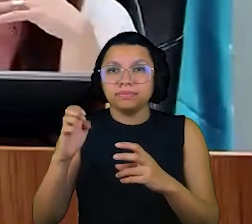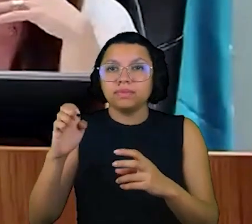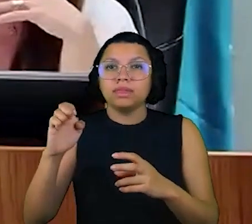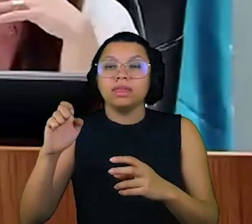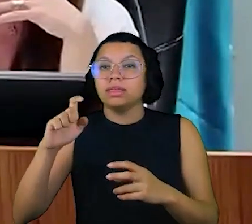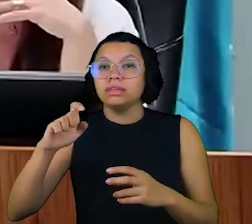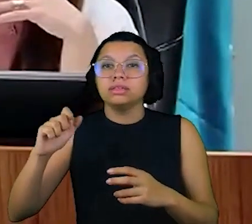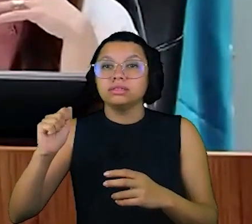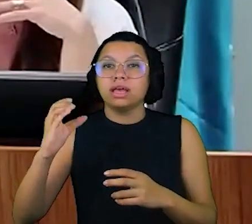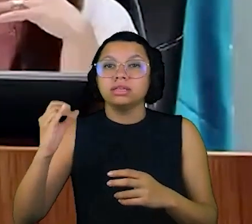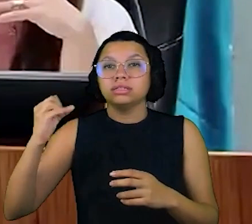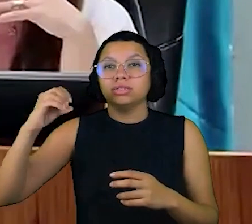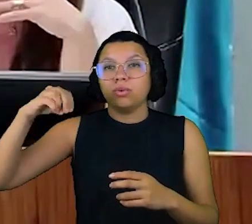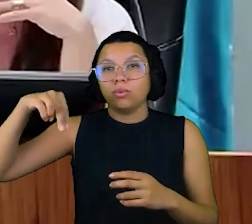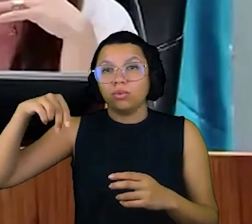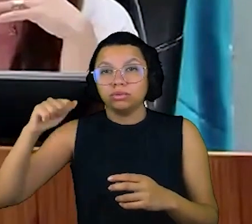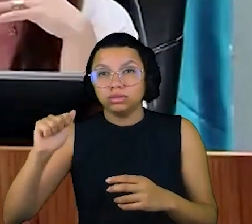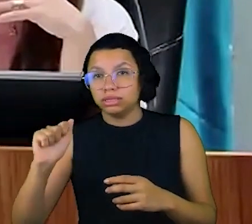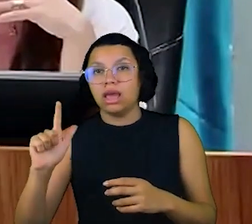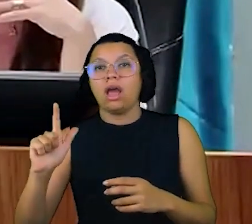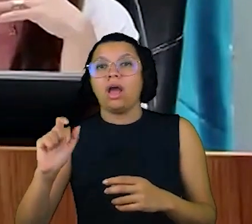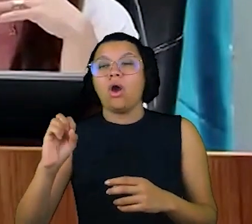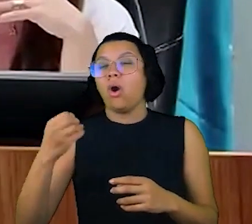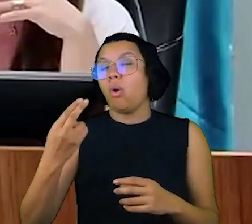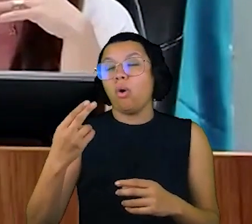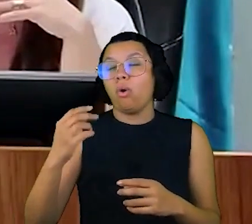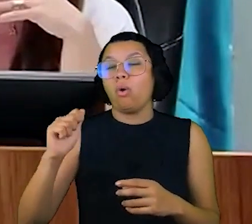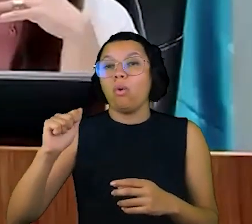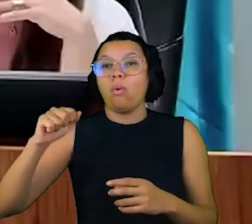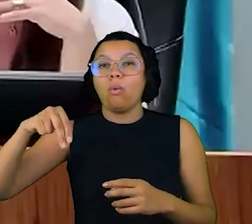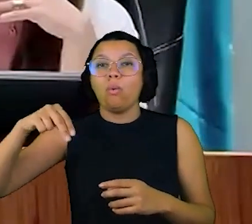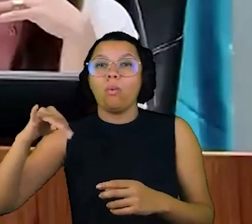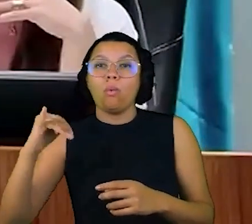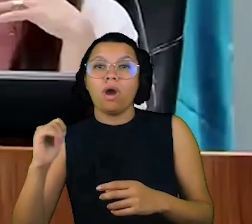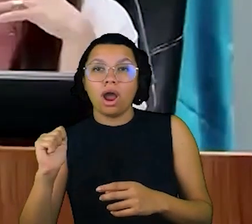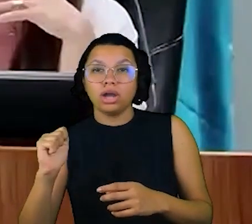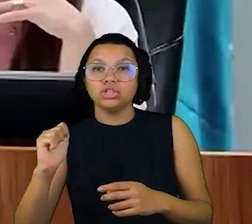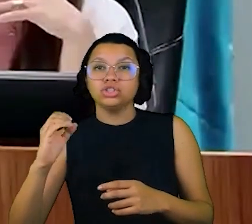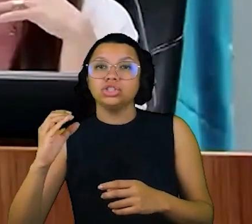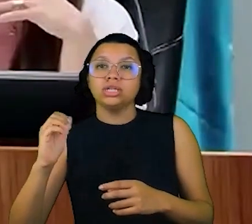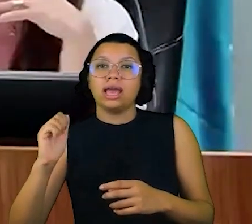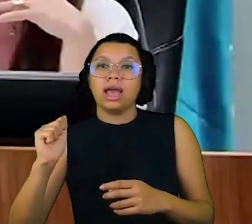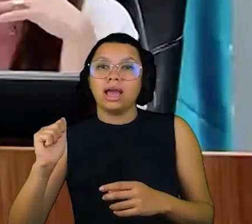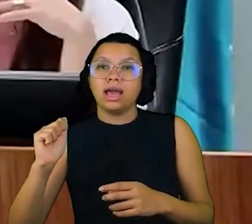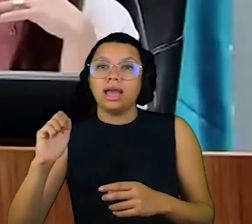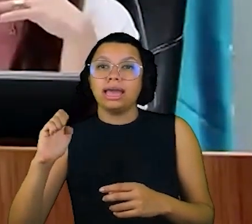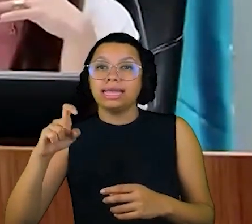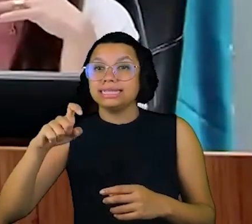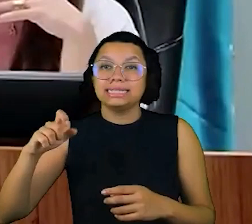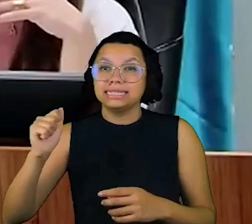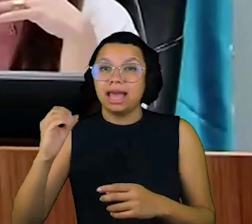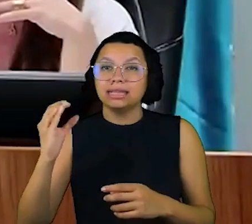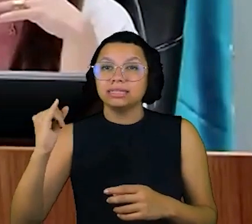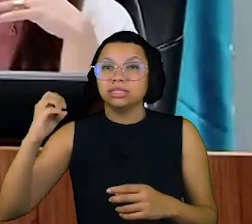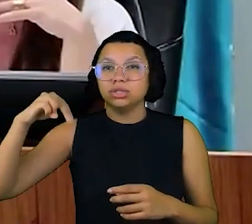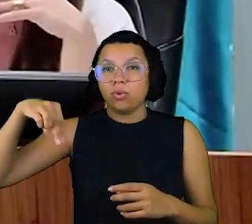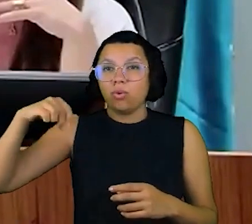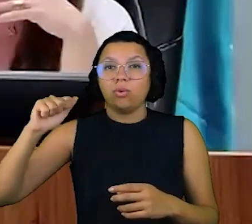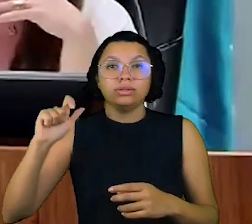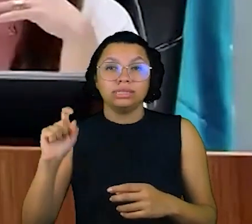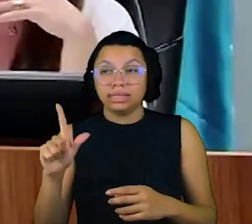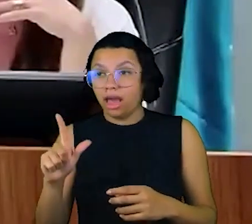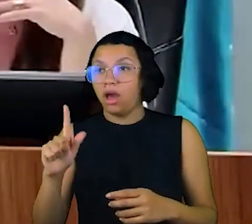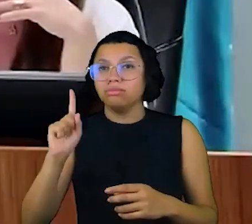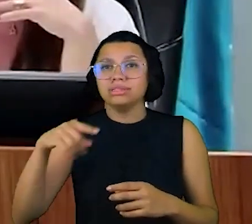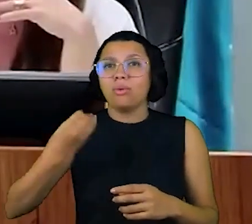Conflito exacional ou anti-exacional. Os números em cobrança, tanto no plano administrativo quanto no judicial, são